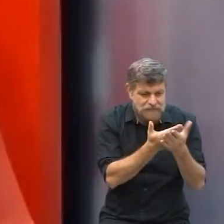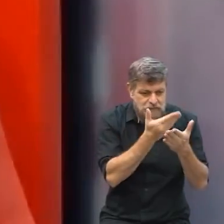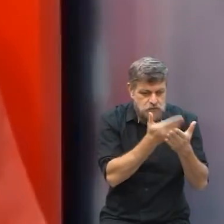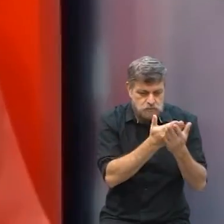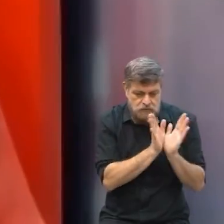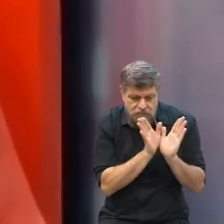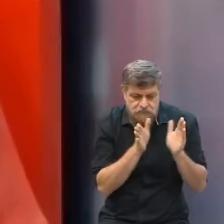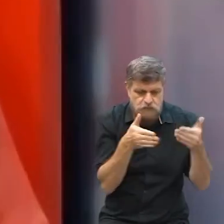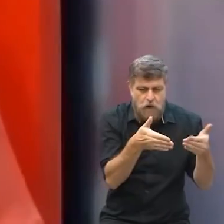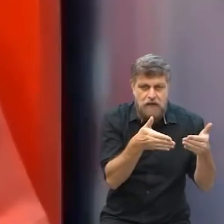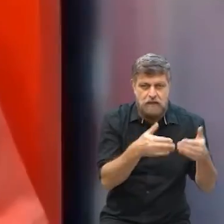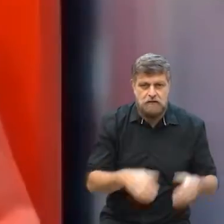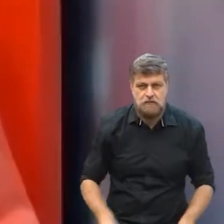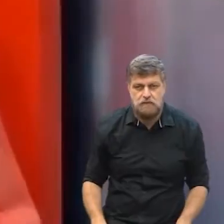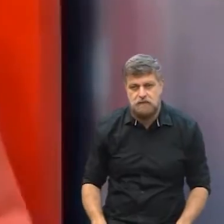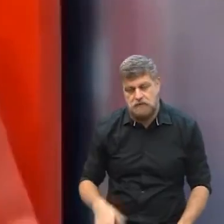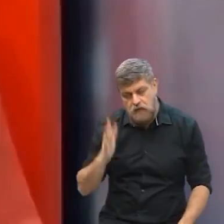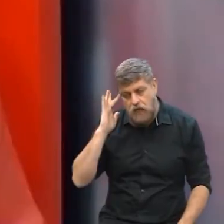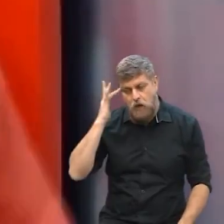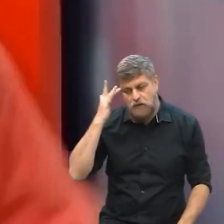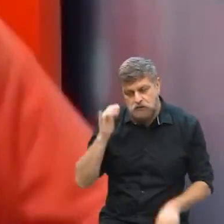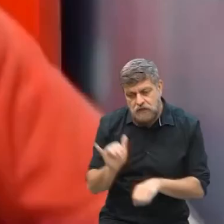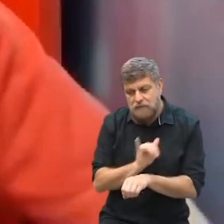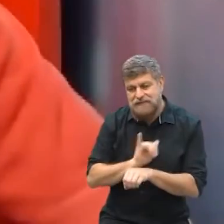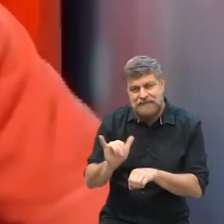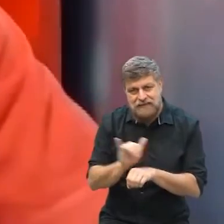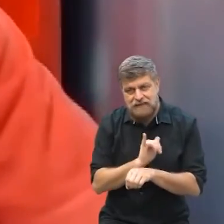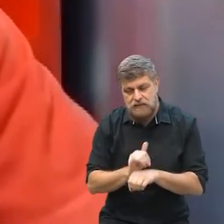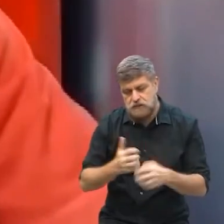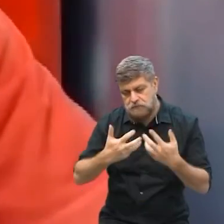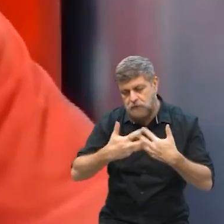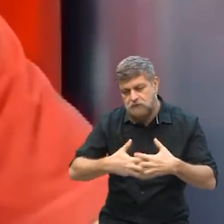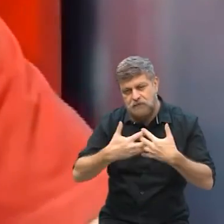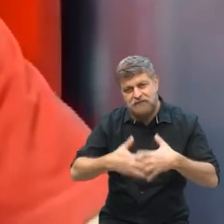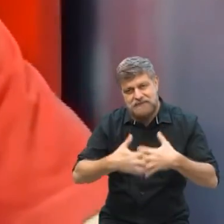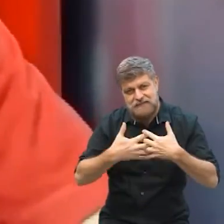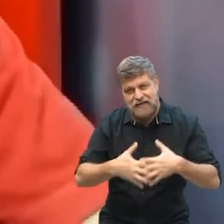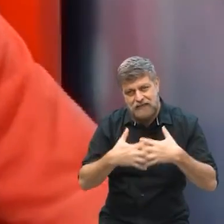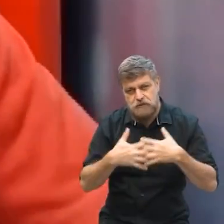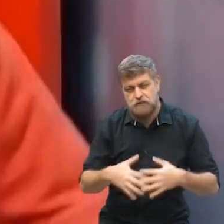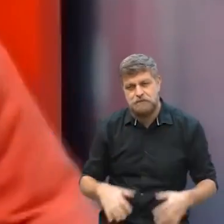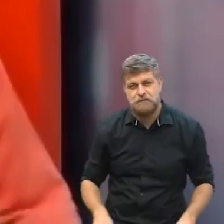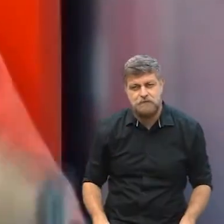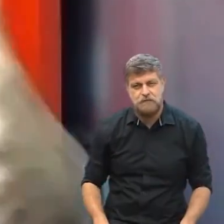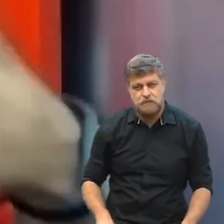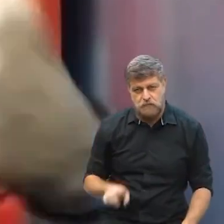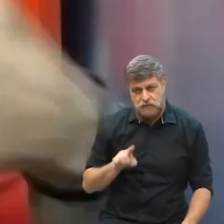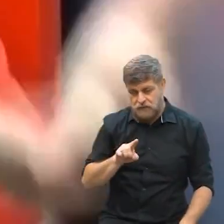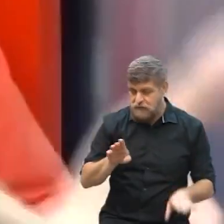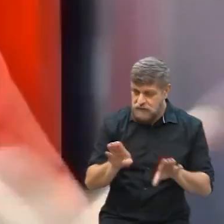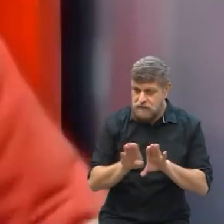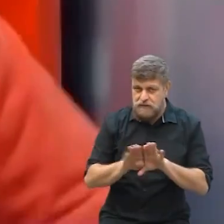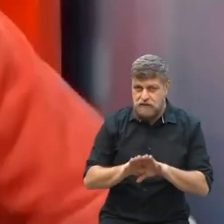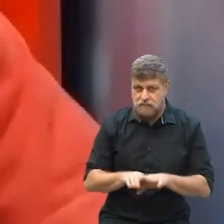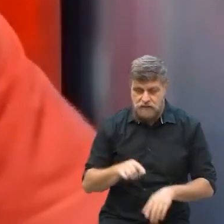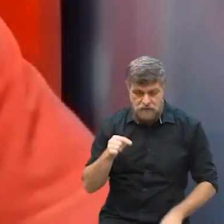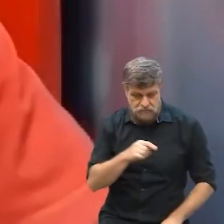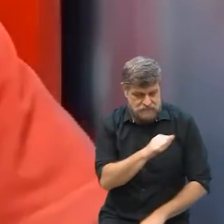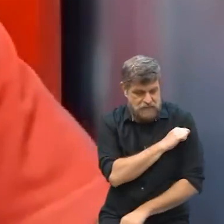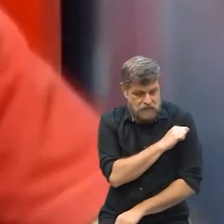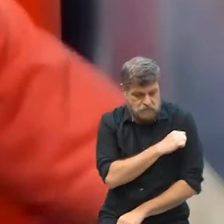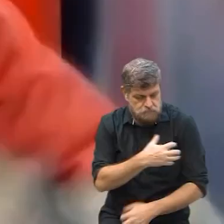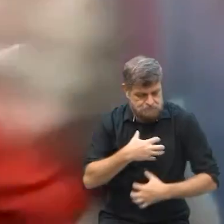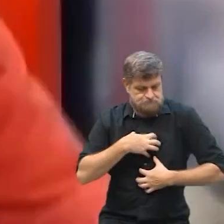tema a partir do seu erro. Acho que é uma forma bem eficiente e que, sobretudo, valoriza o tempo do